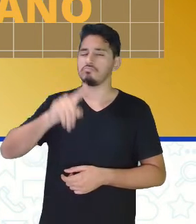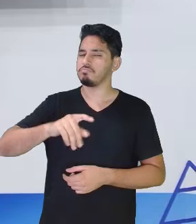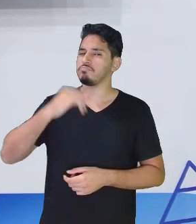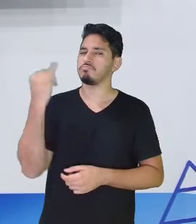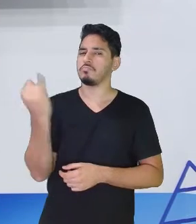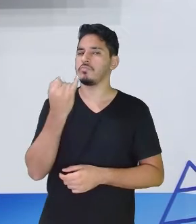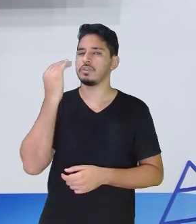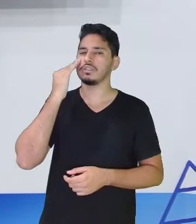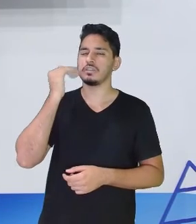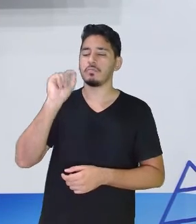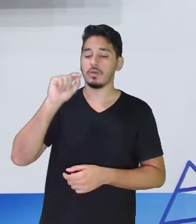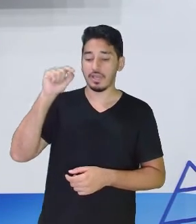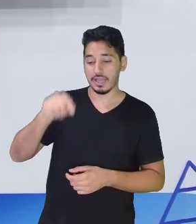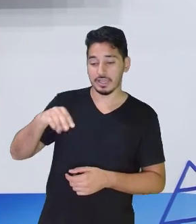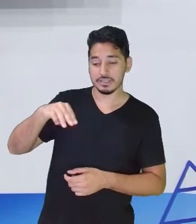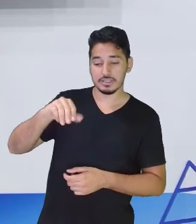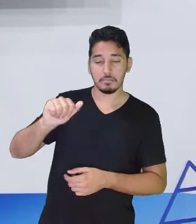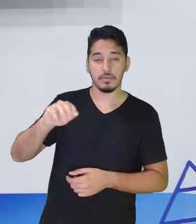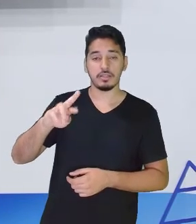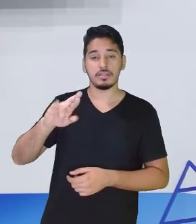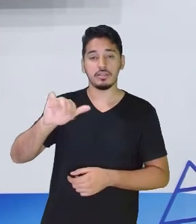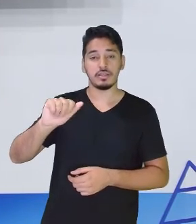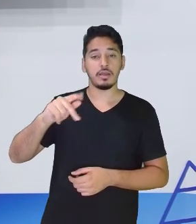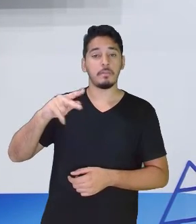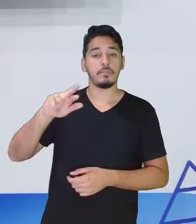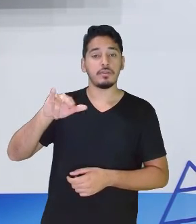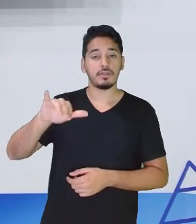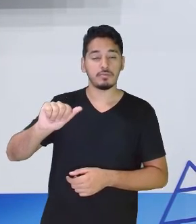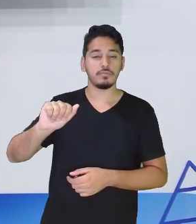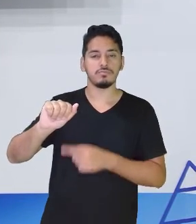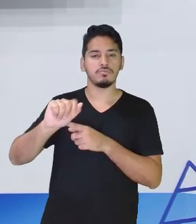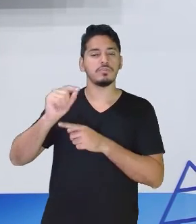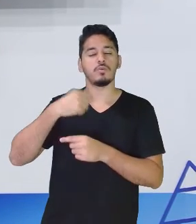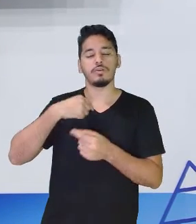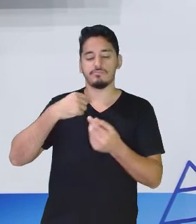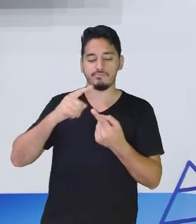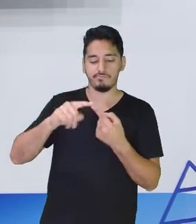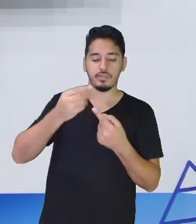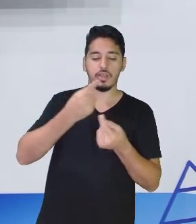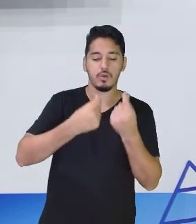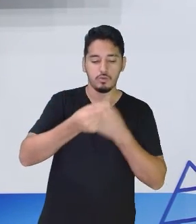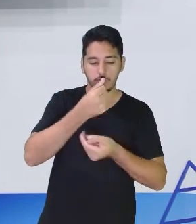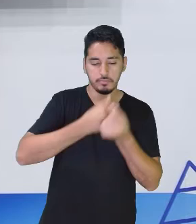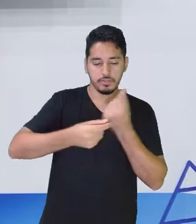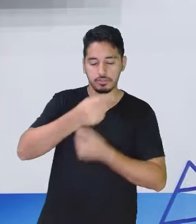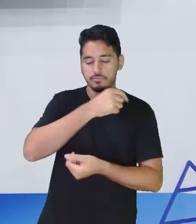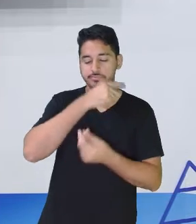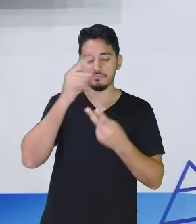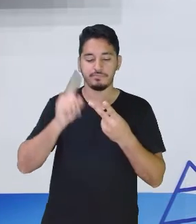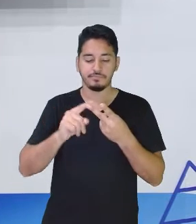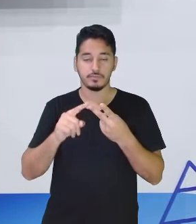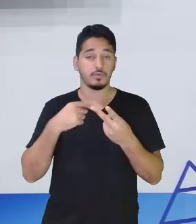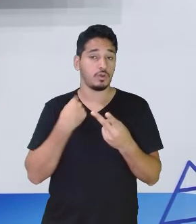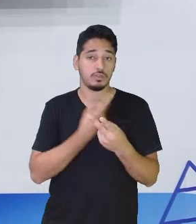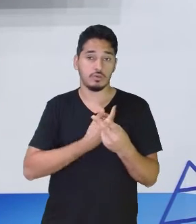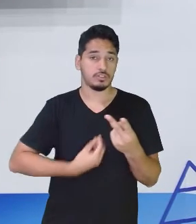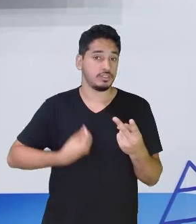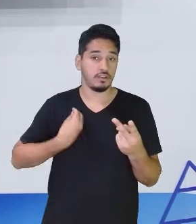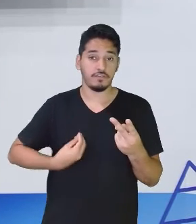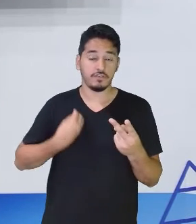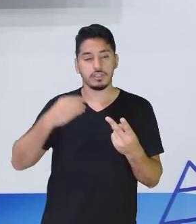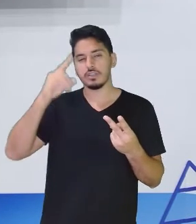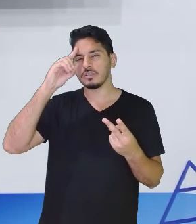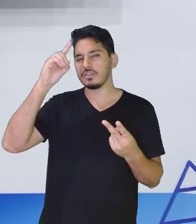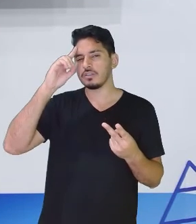saber que essa matéria-prima, ela se envolve, né, com a economia, ela se envolve com a nossa vida, com o nosso